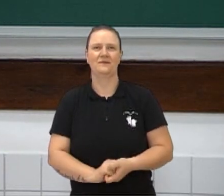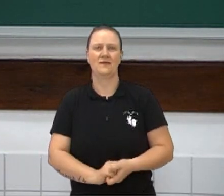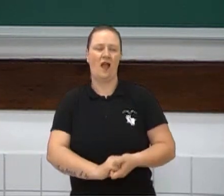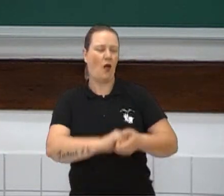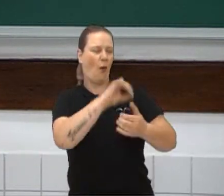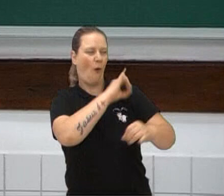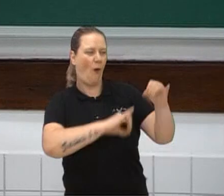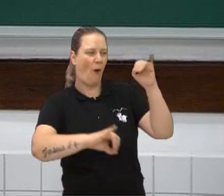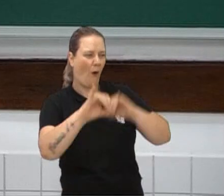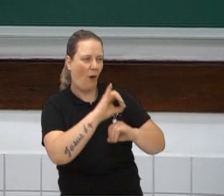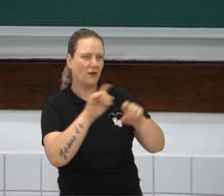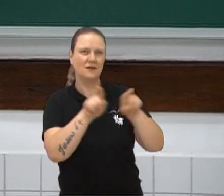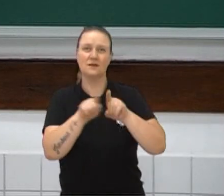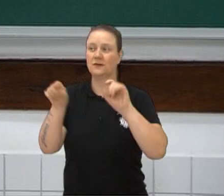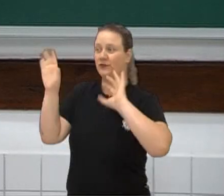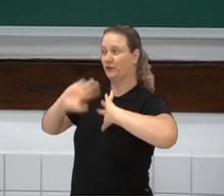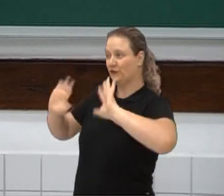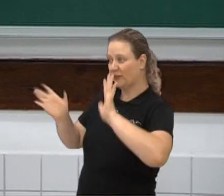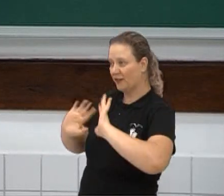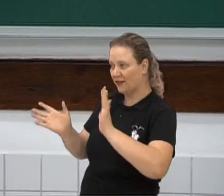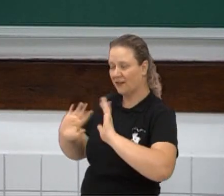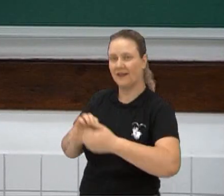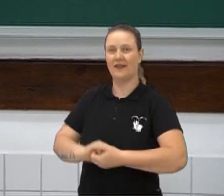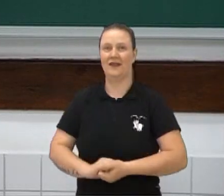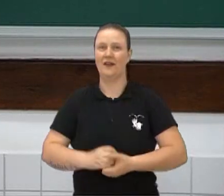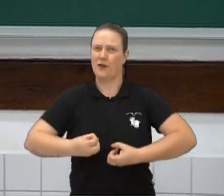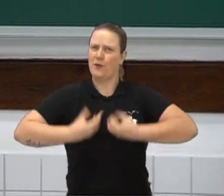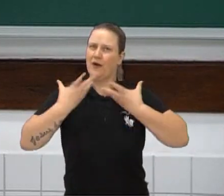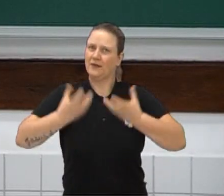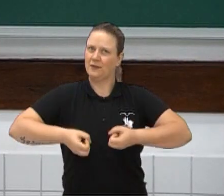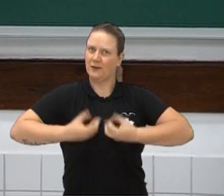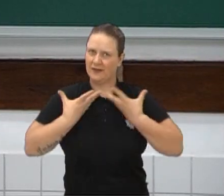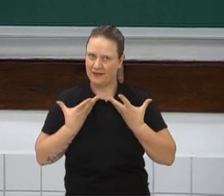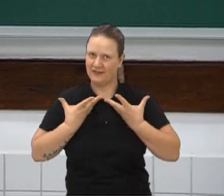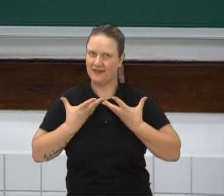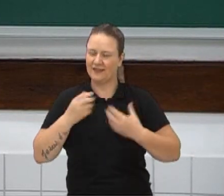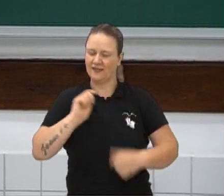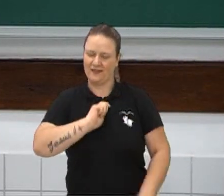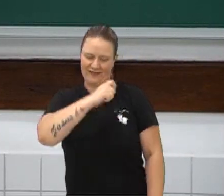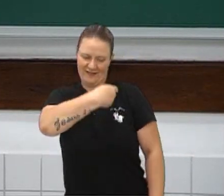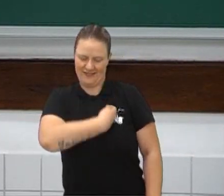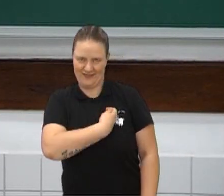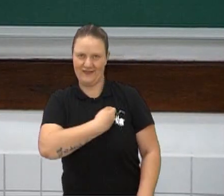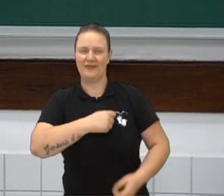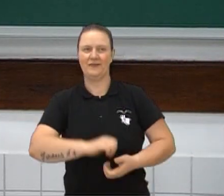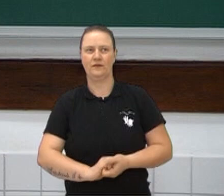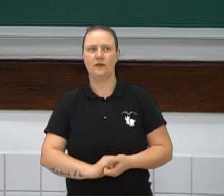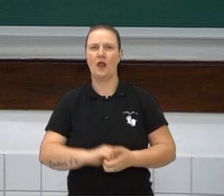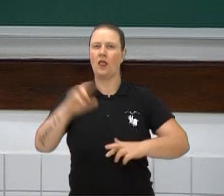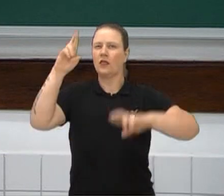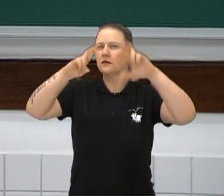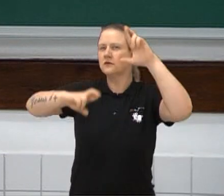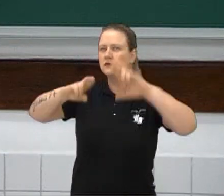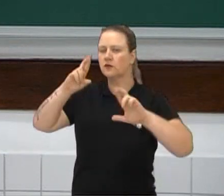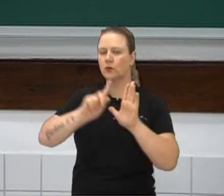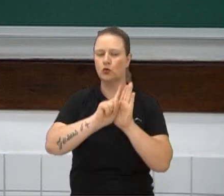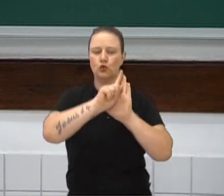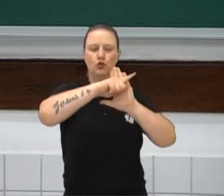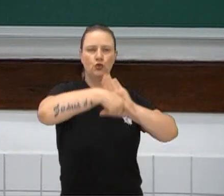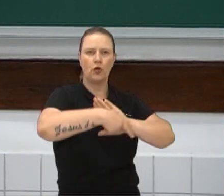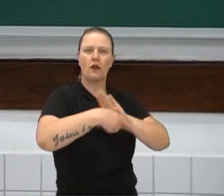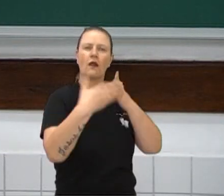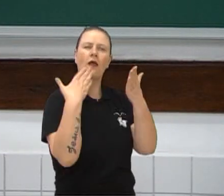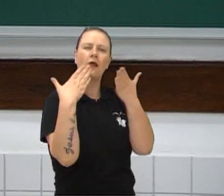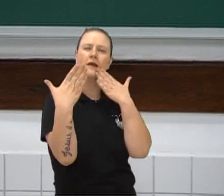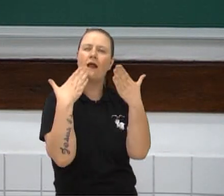onde vimos as expressões para saudações e expressões para despedidas em espanhol. E analisamos o gênero